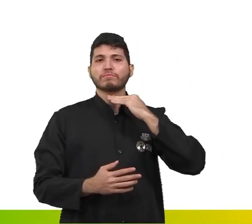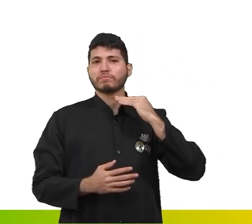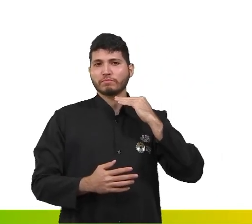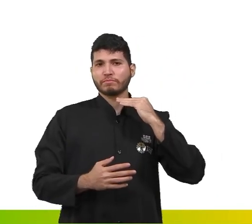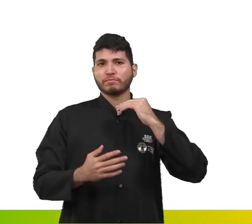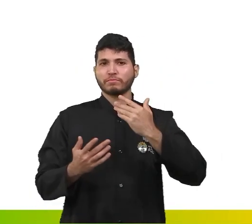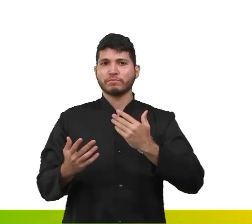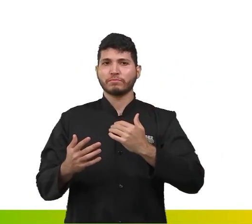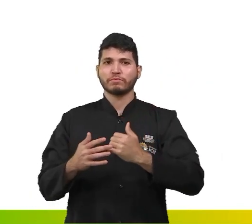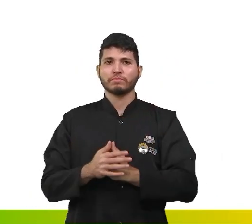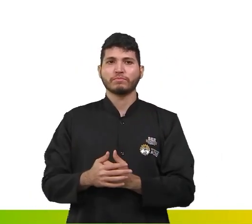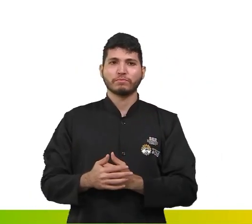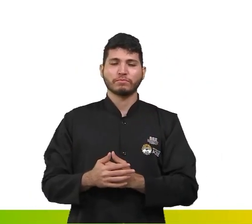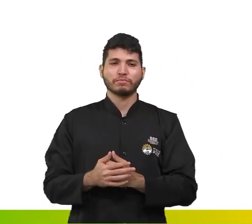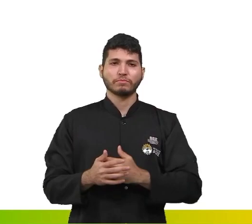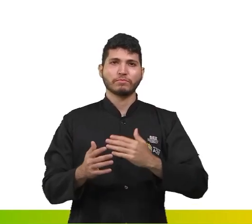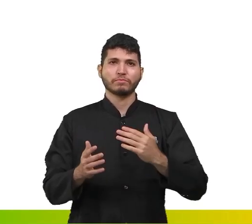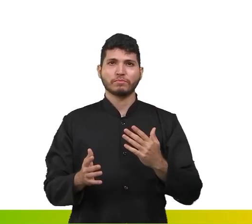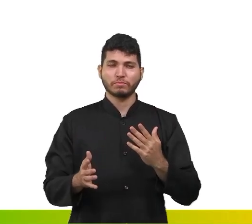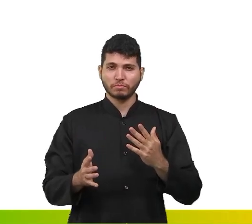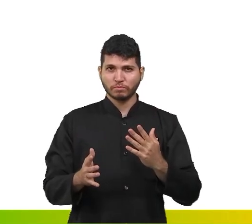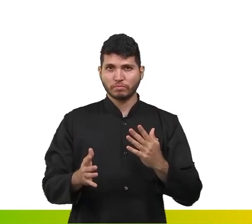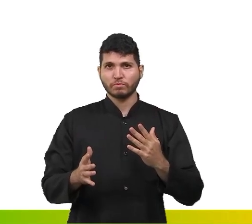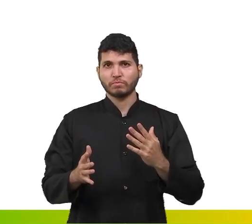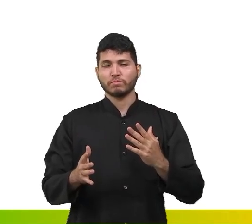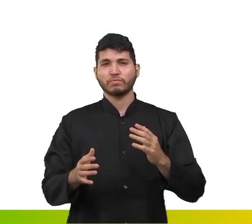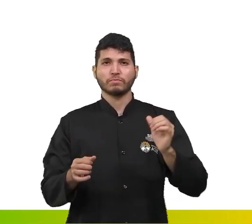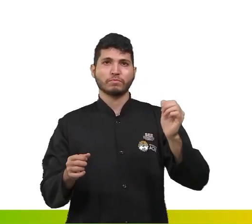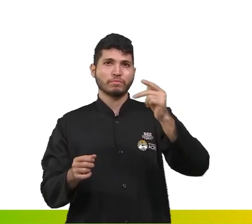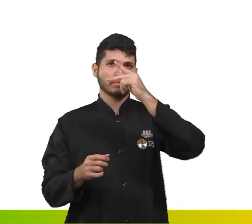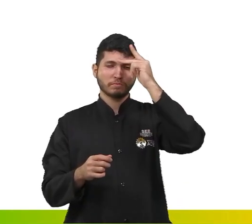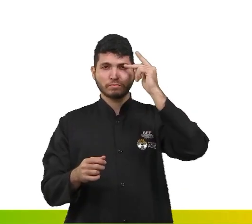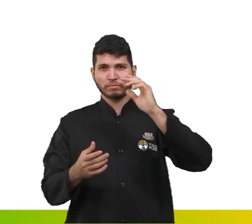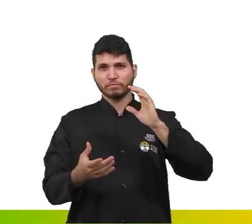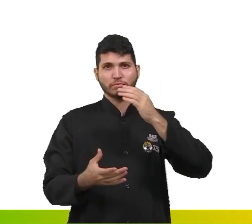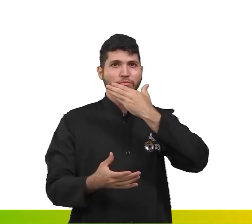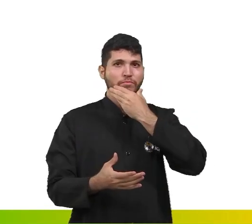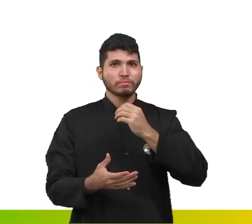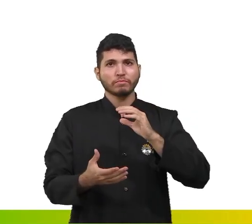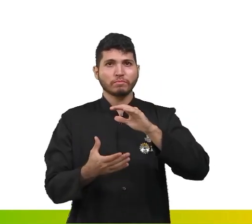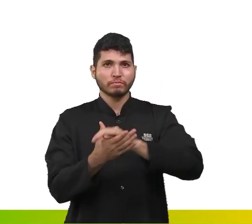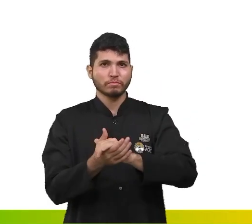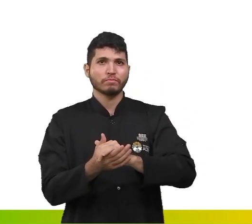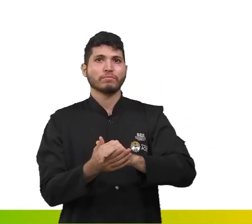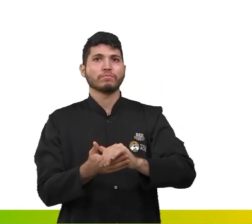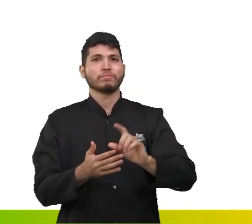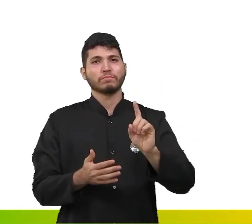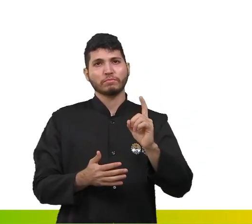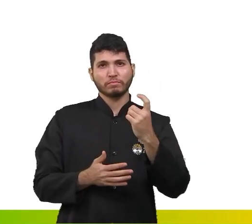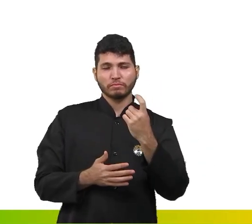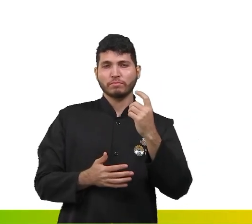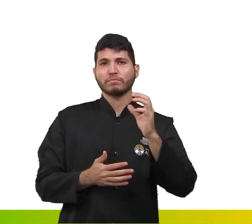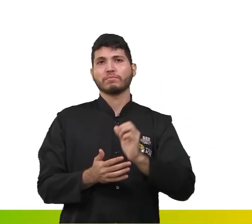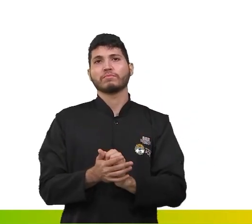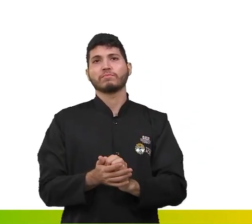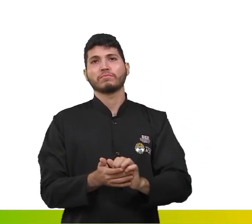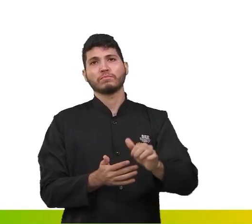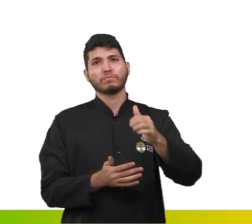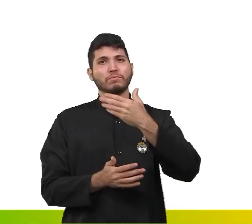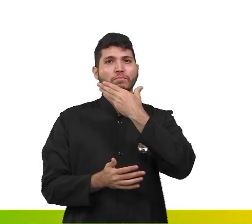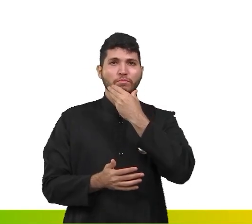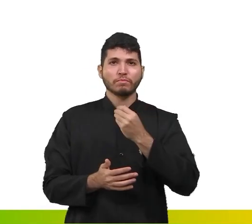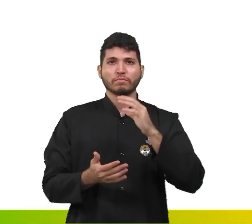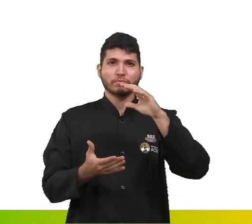namorados e ex, aponta estudos. Aponta estudo. Então, olha só os dados,